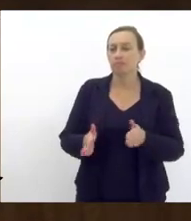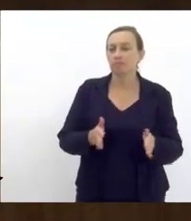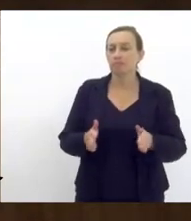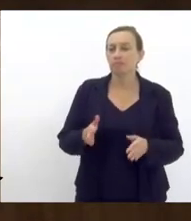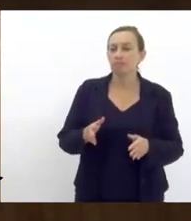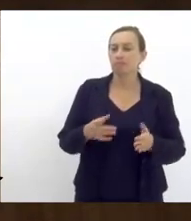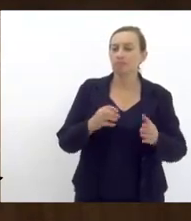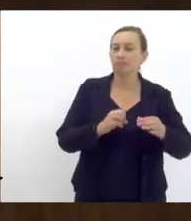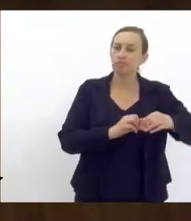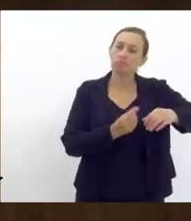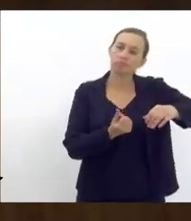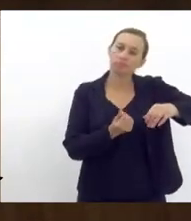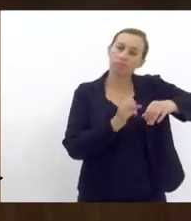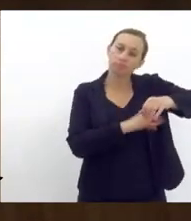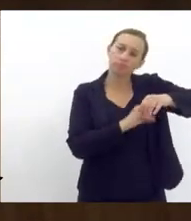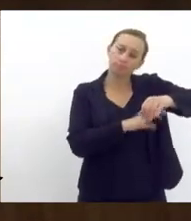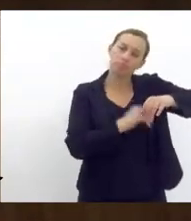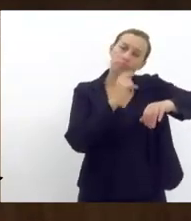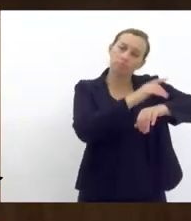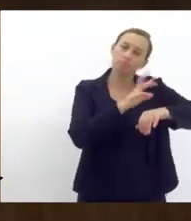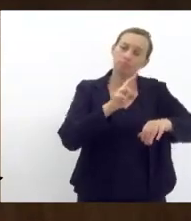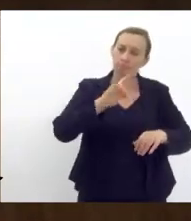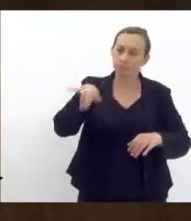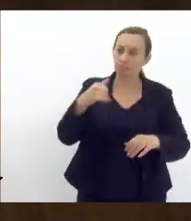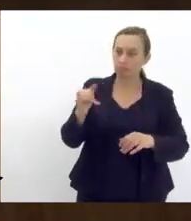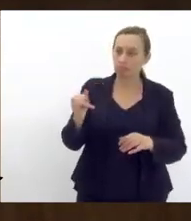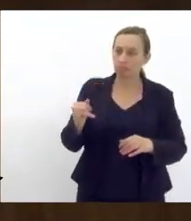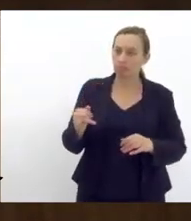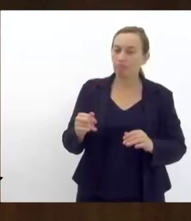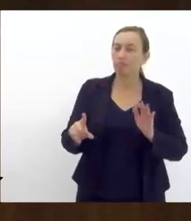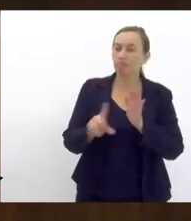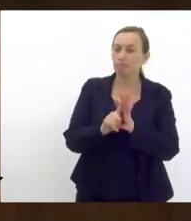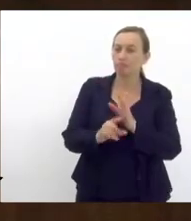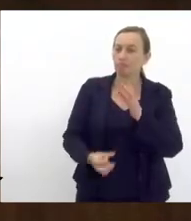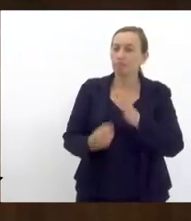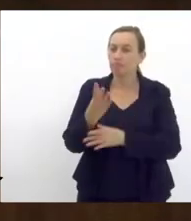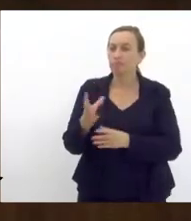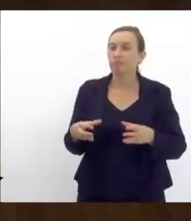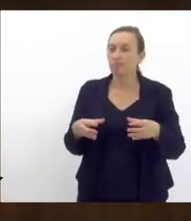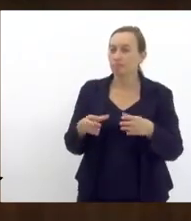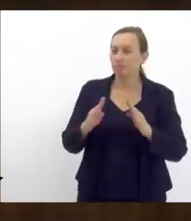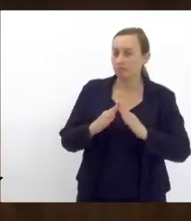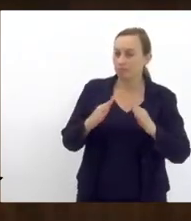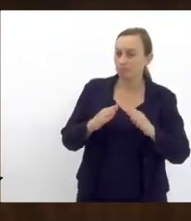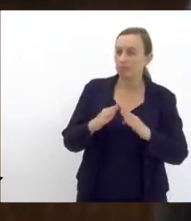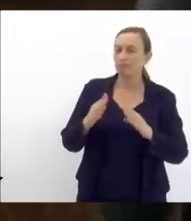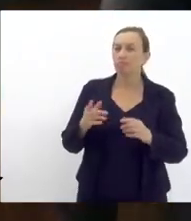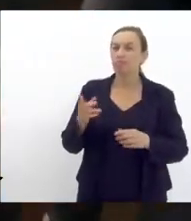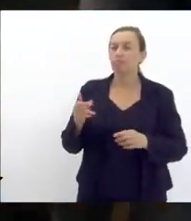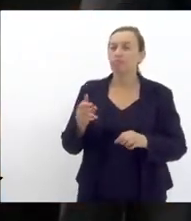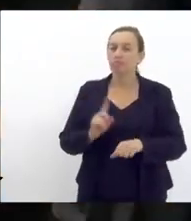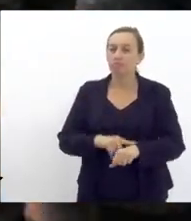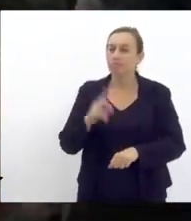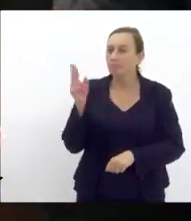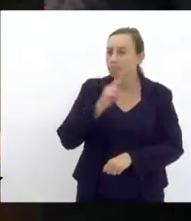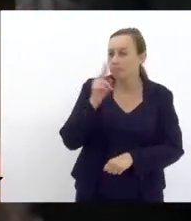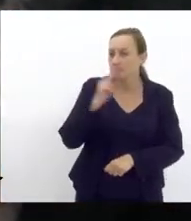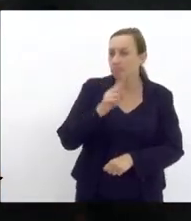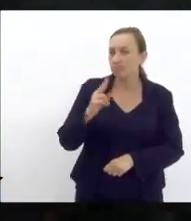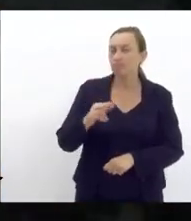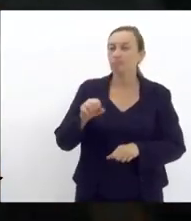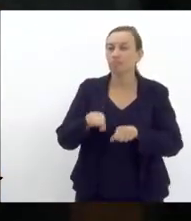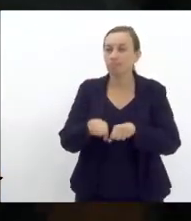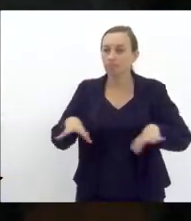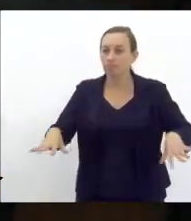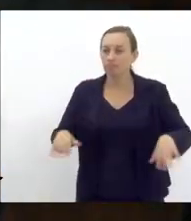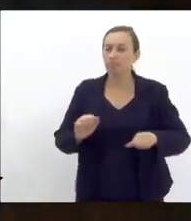que pode sim trazer e essa é uma lei fruto dessa casa no momento de emergência pela covid-19